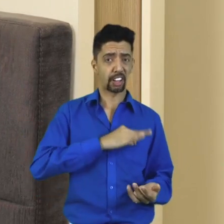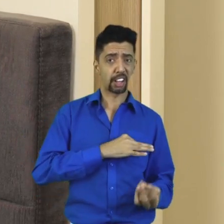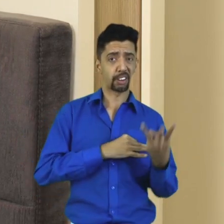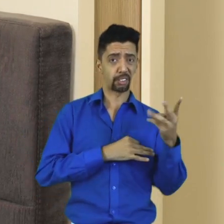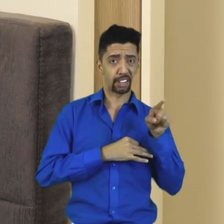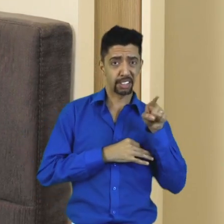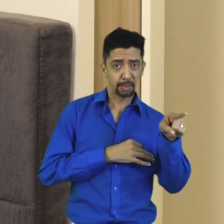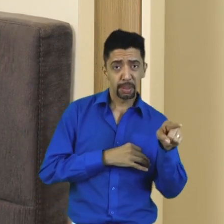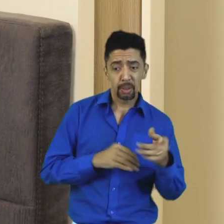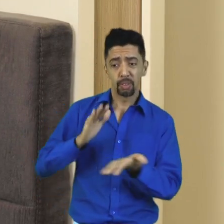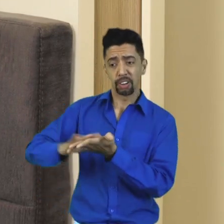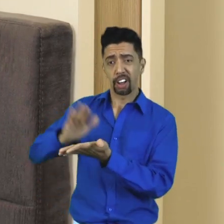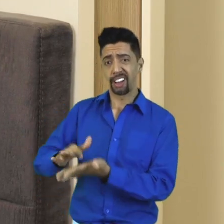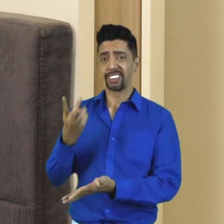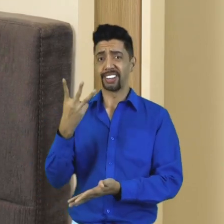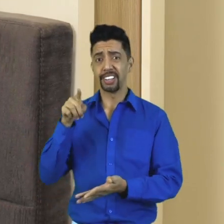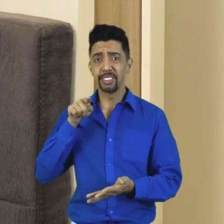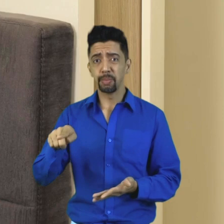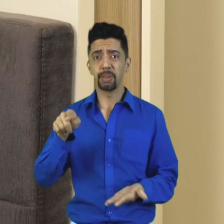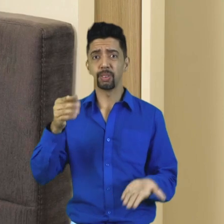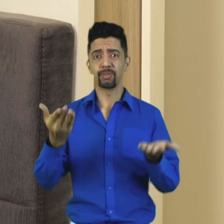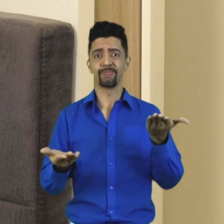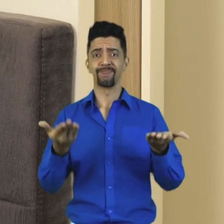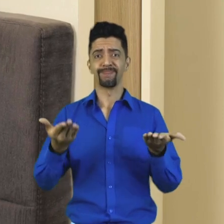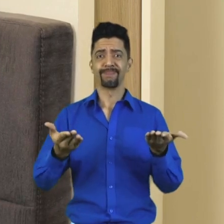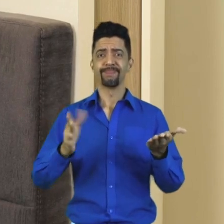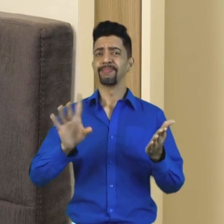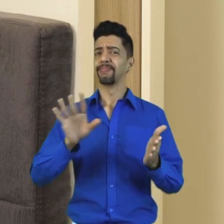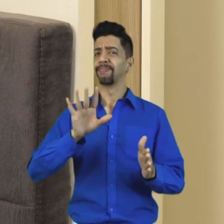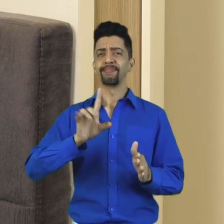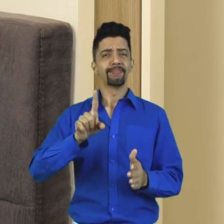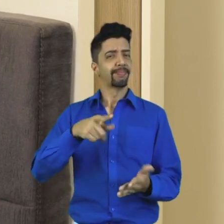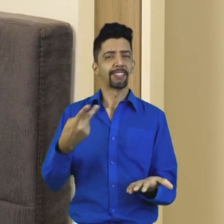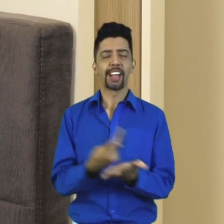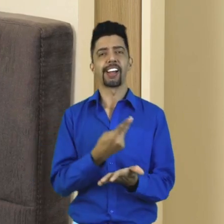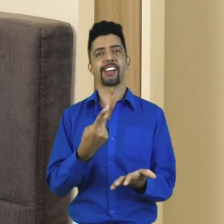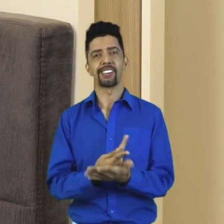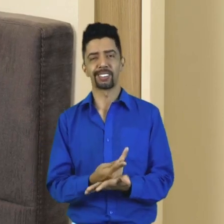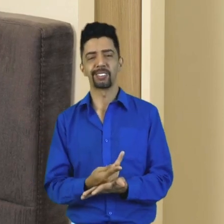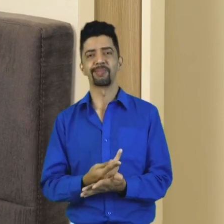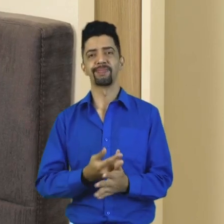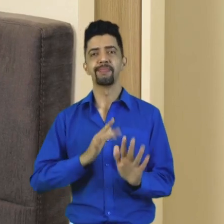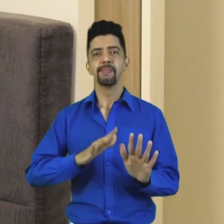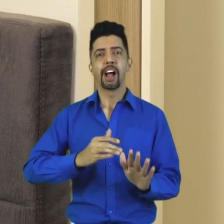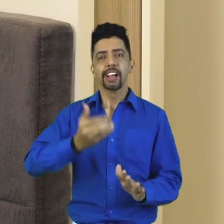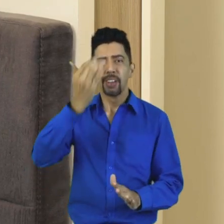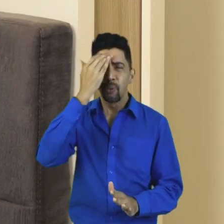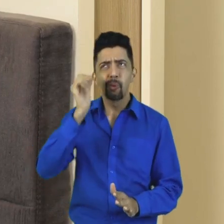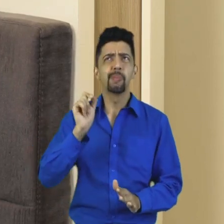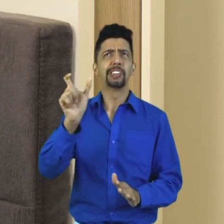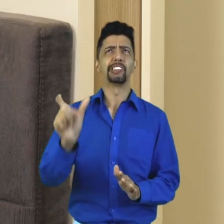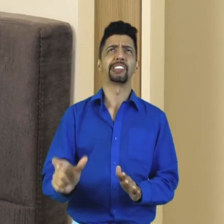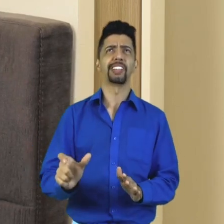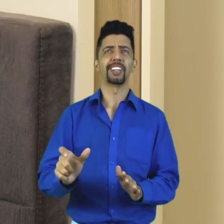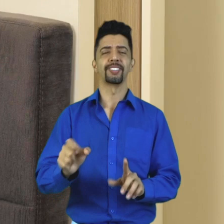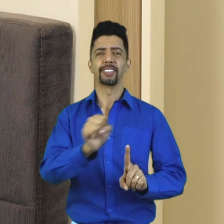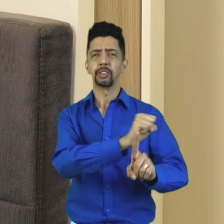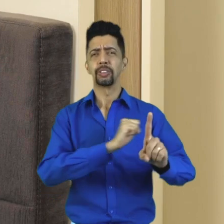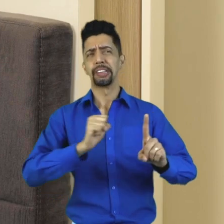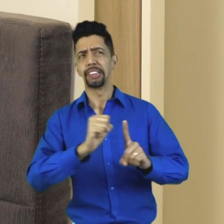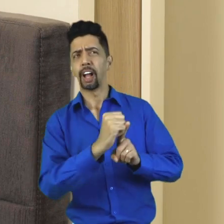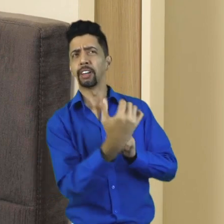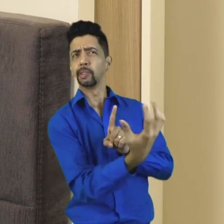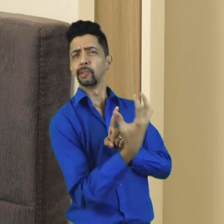3, gastando 3, ela é culpada da situação. Muitas são as vezes, acho que a grande parte